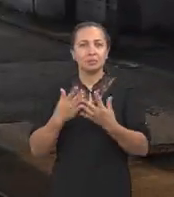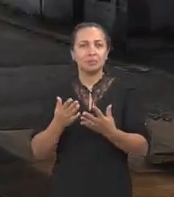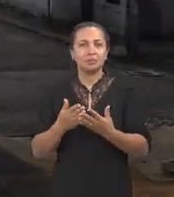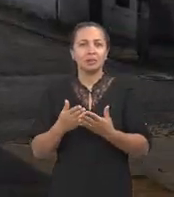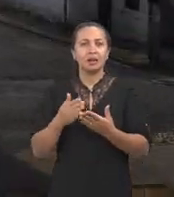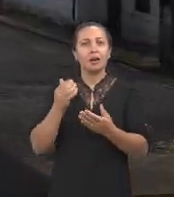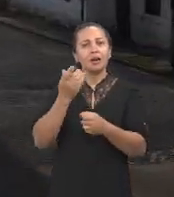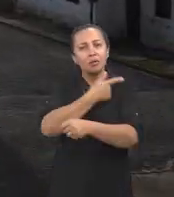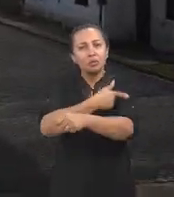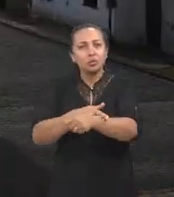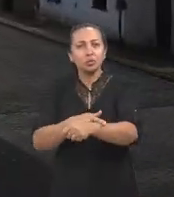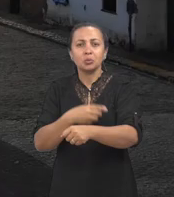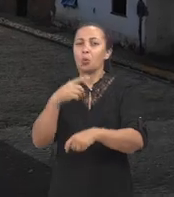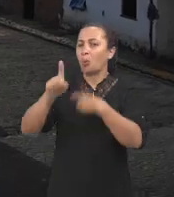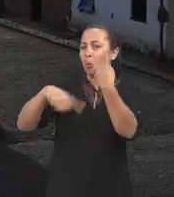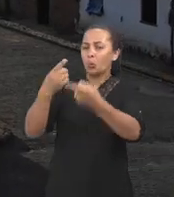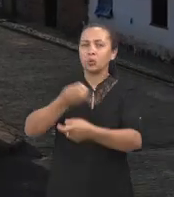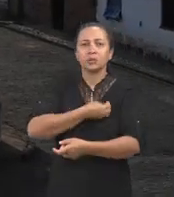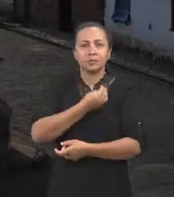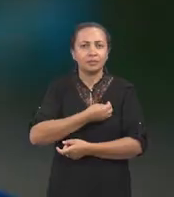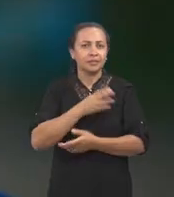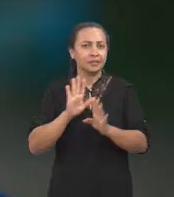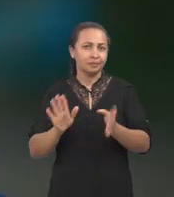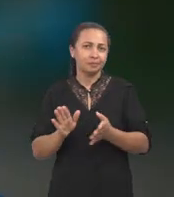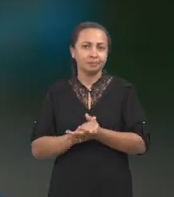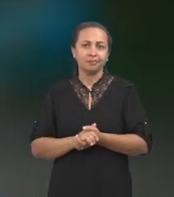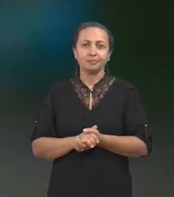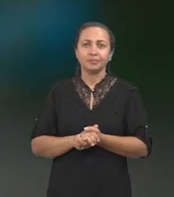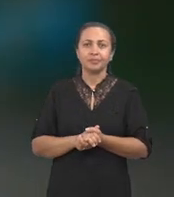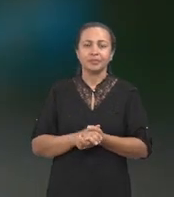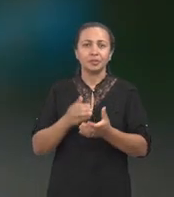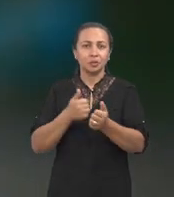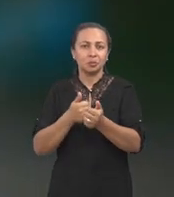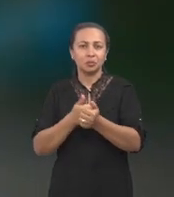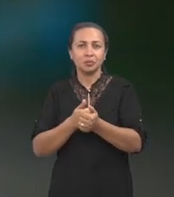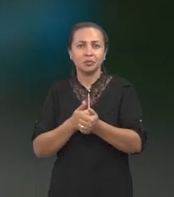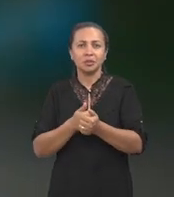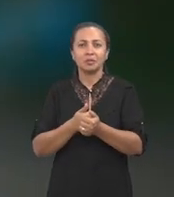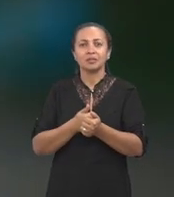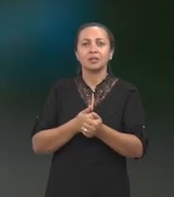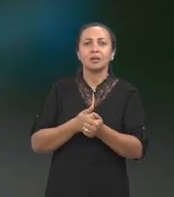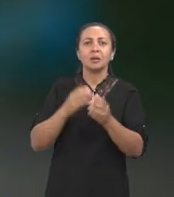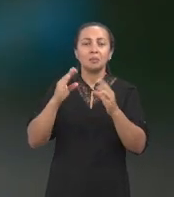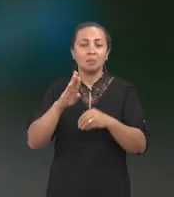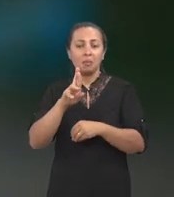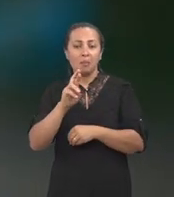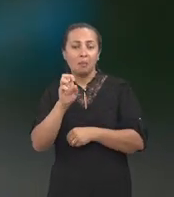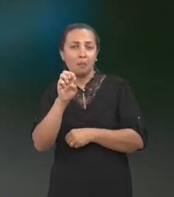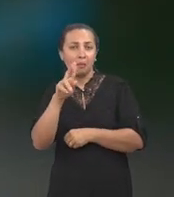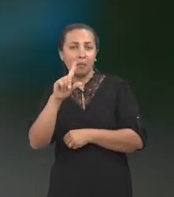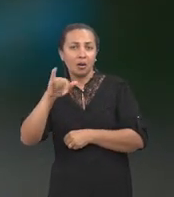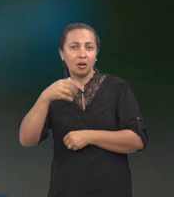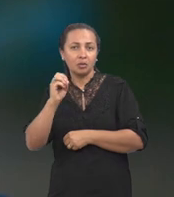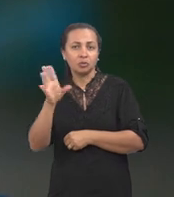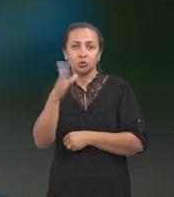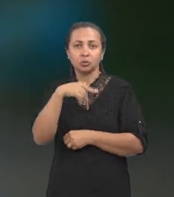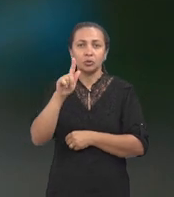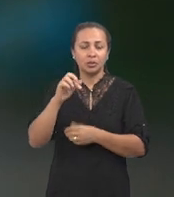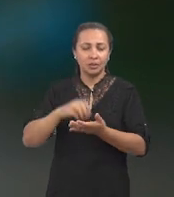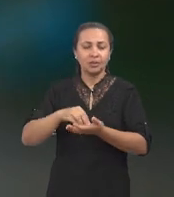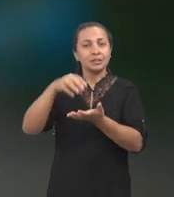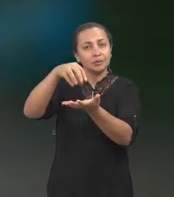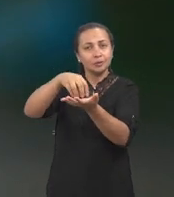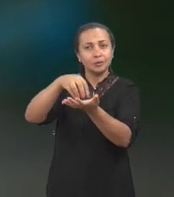sabe a reconstruir me outra vida né O apenso fofa Tutti preste o crente